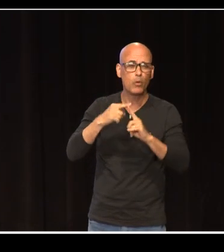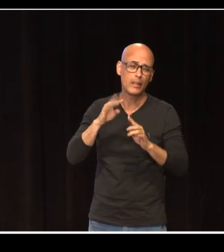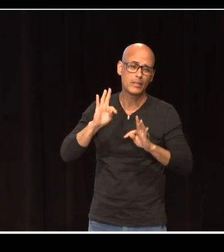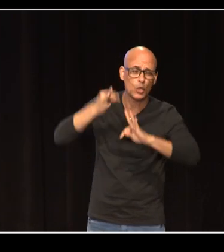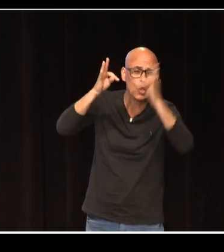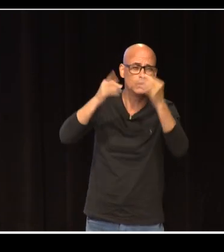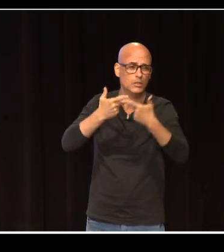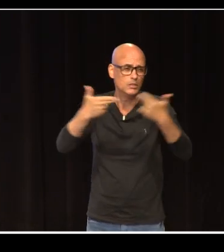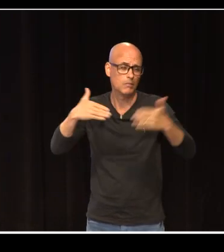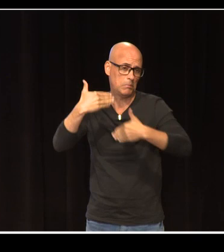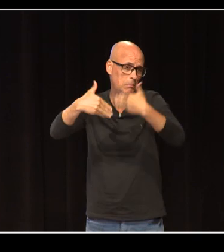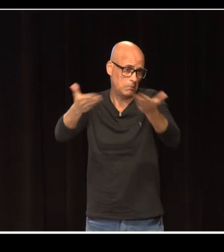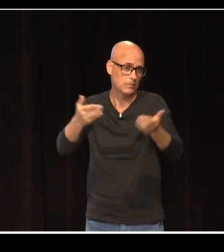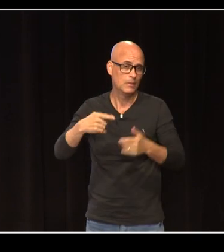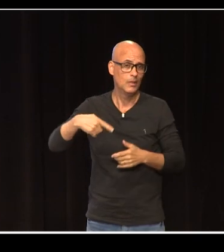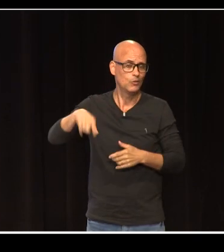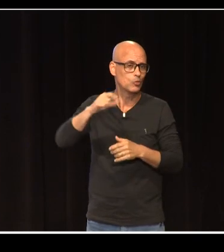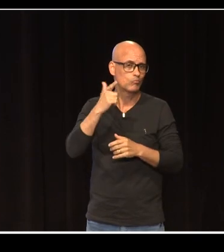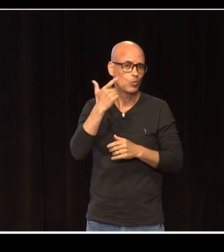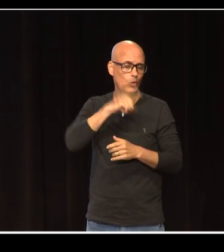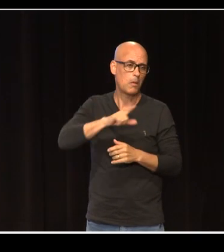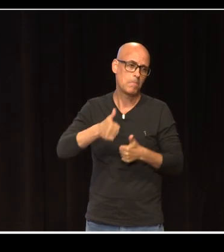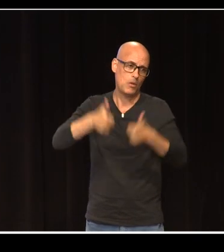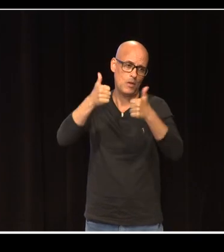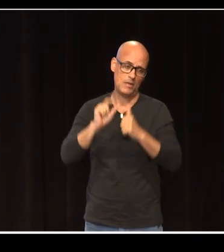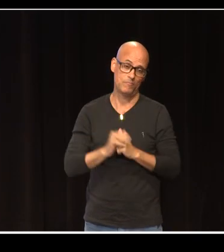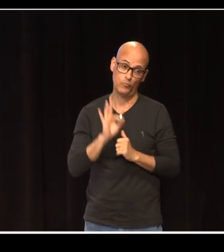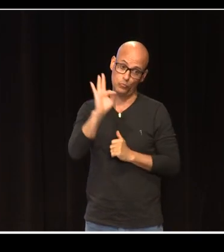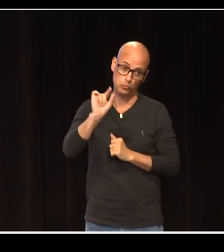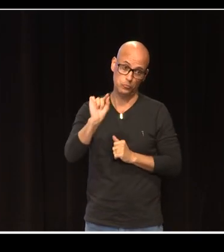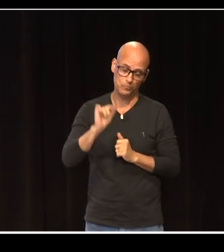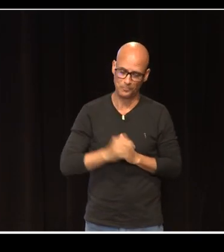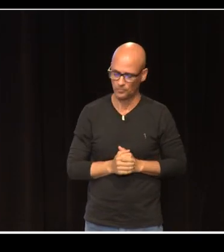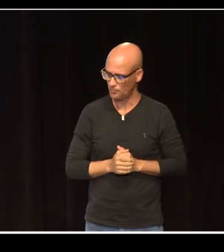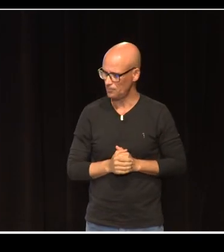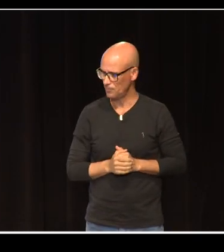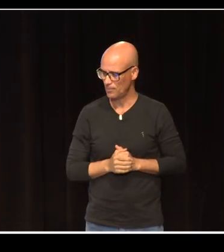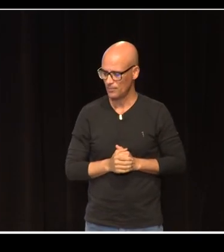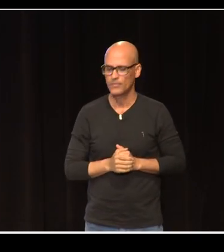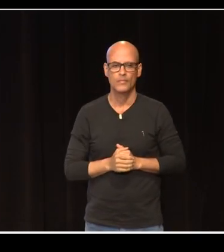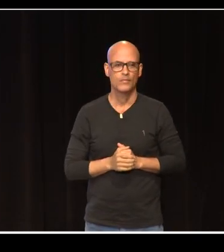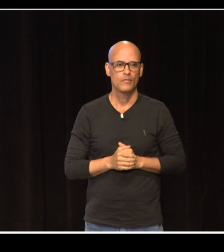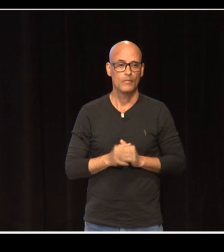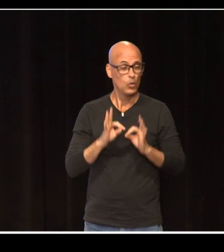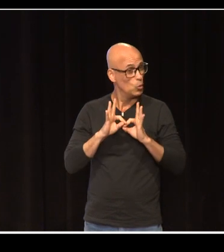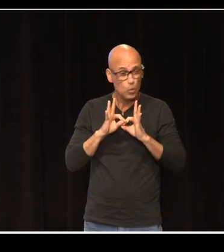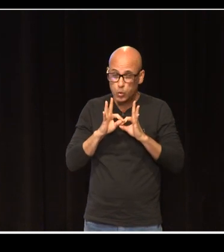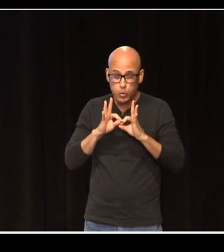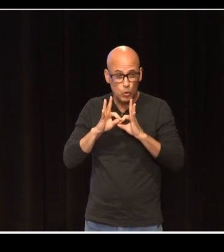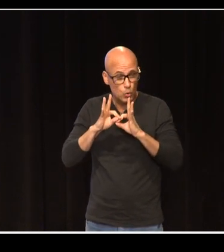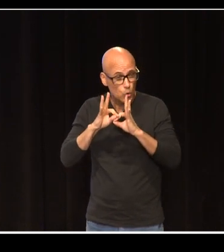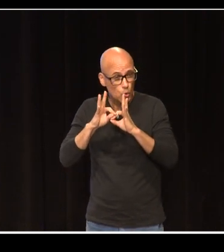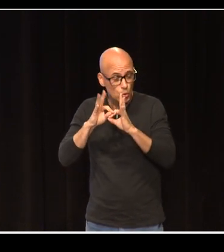tecnológico, infraestrutura, a gente consiga melhorar um pouquinho. Bom, nem todo resultado é positivo, né? A